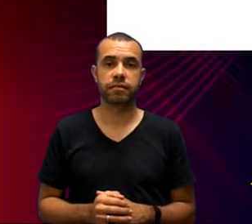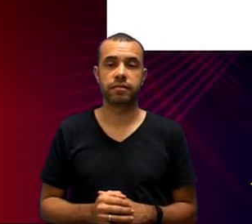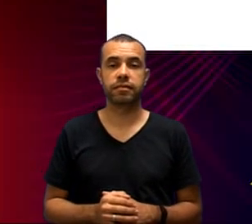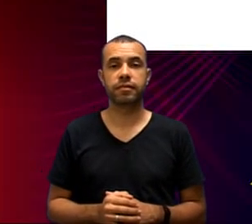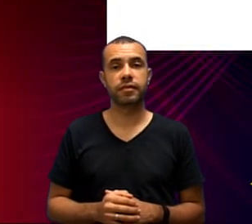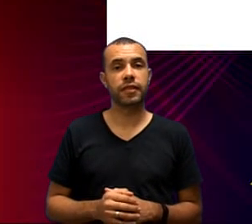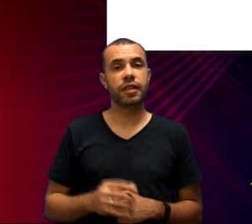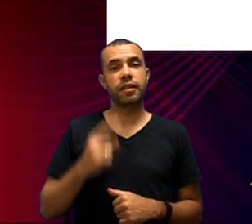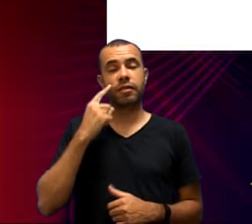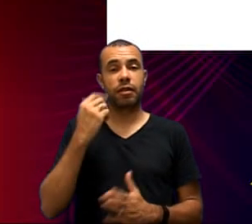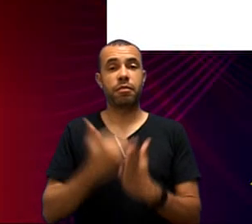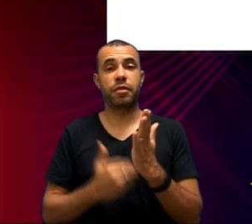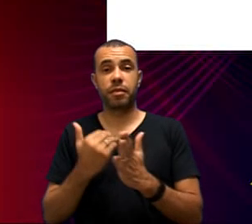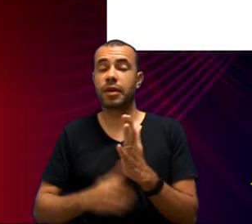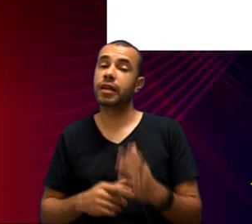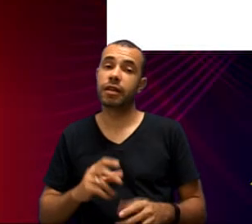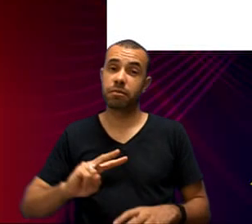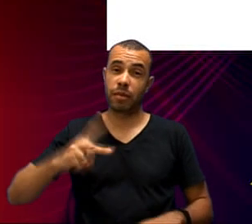Inflação de